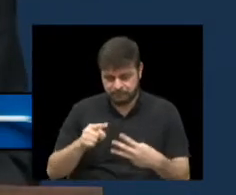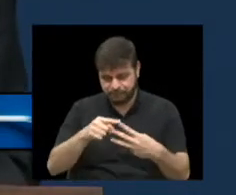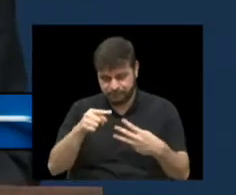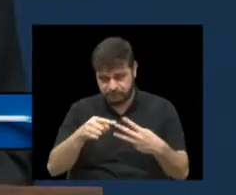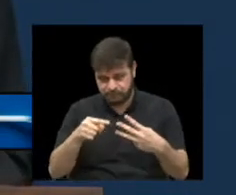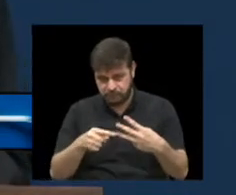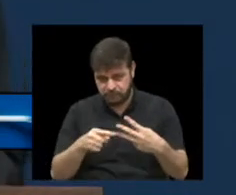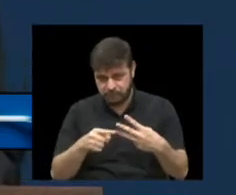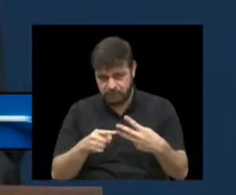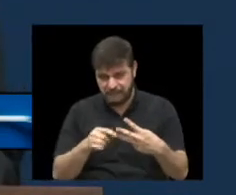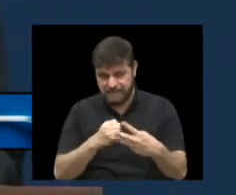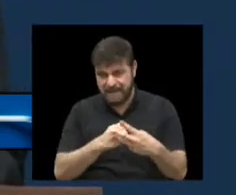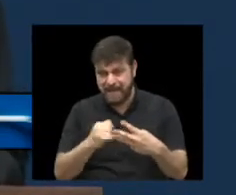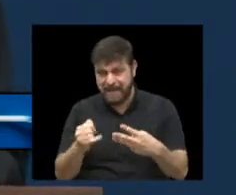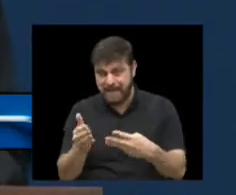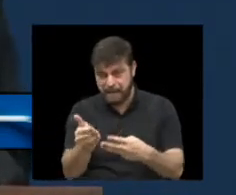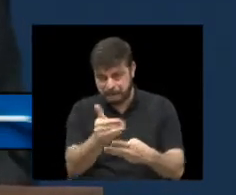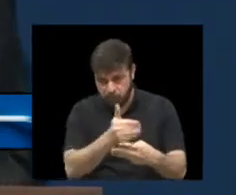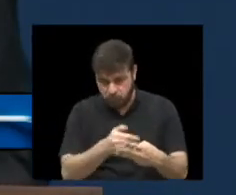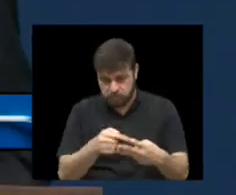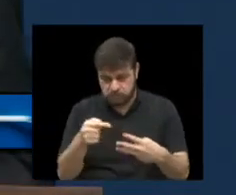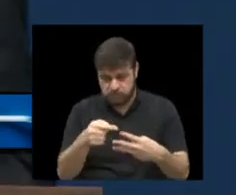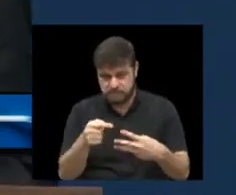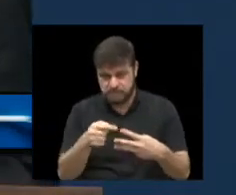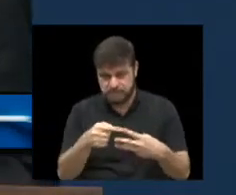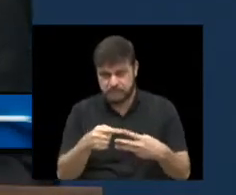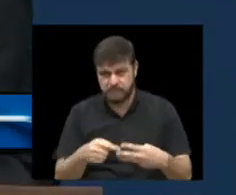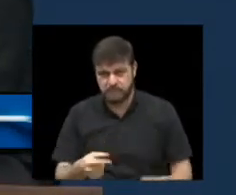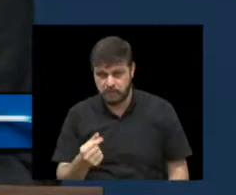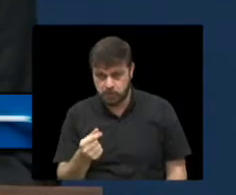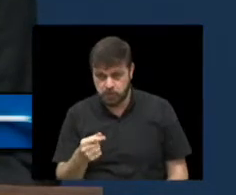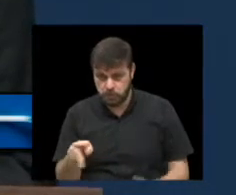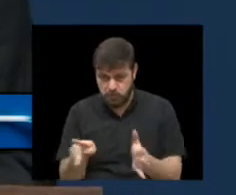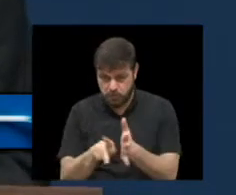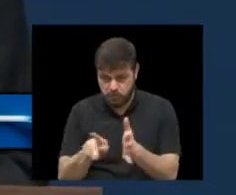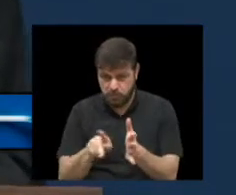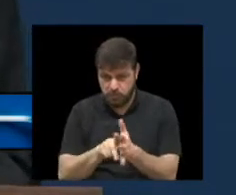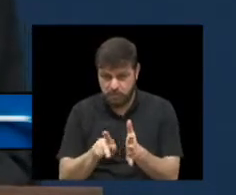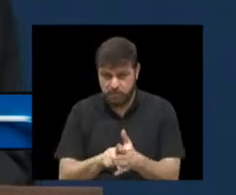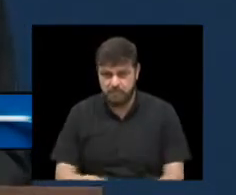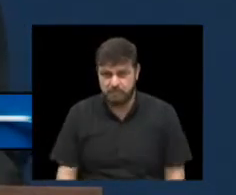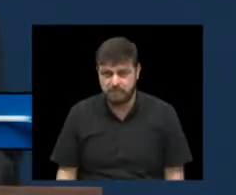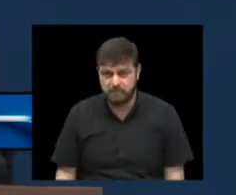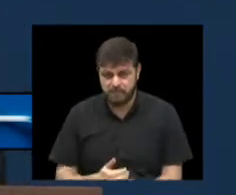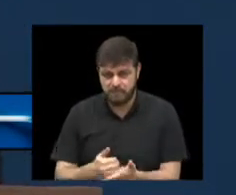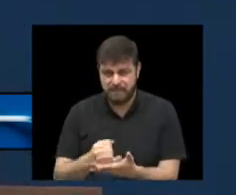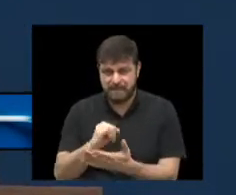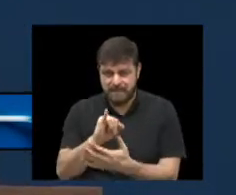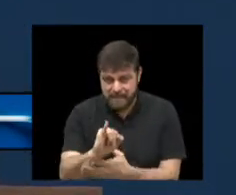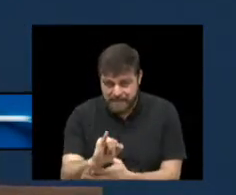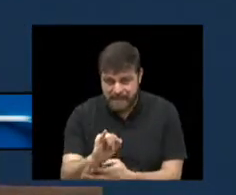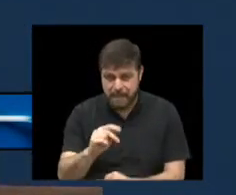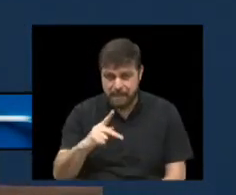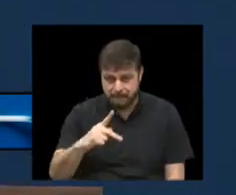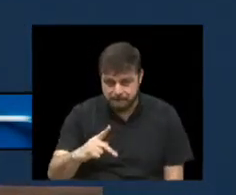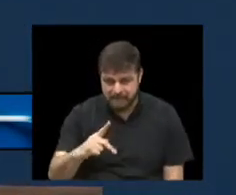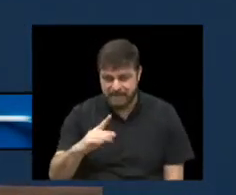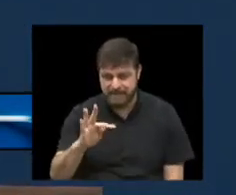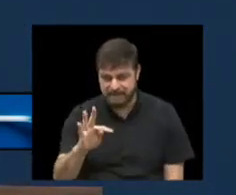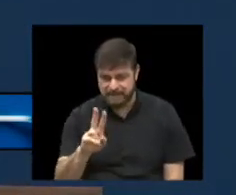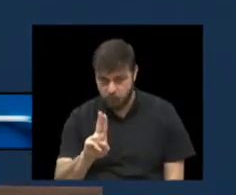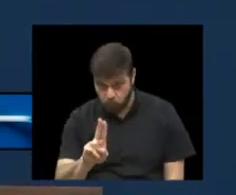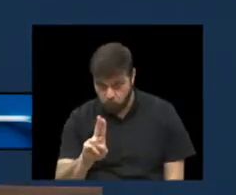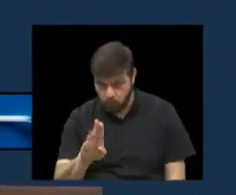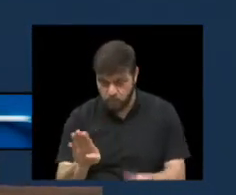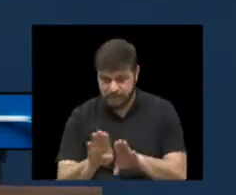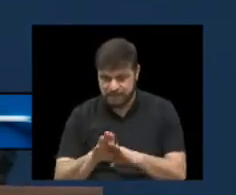três componentes. As receitas próprias, aquelas provenientes da arrecadação do IPTU e do